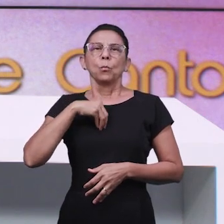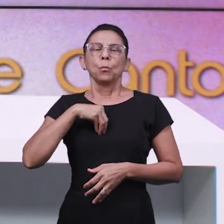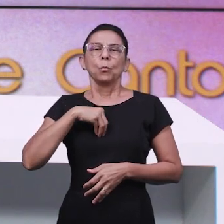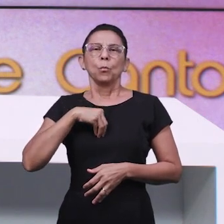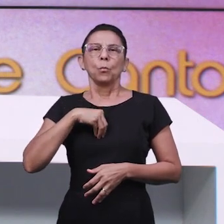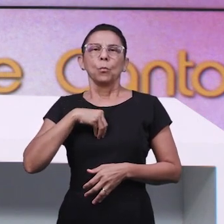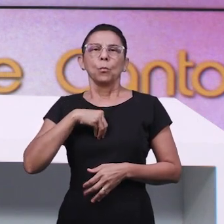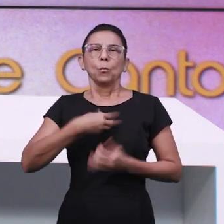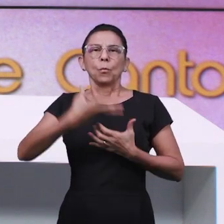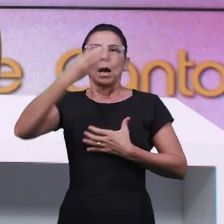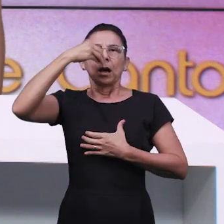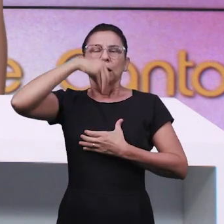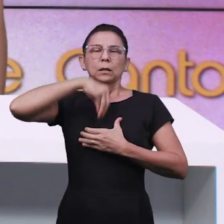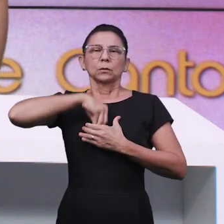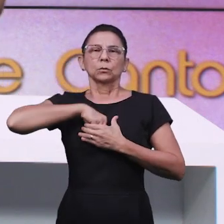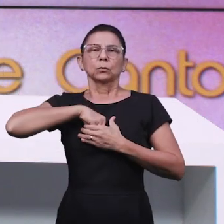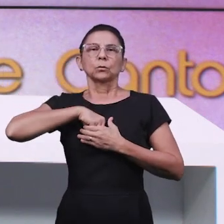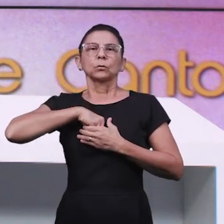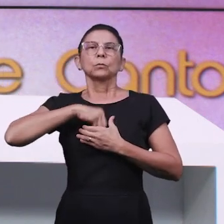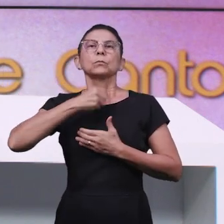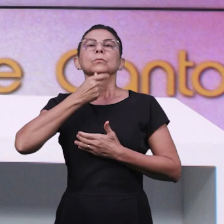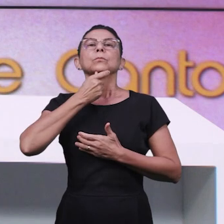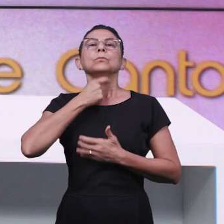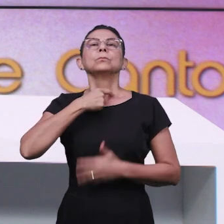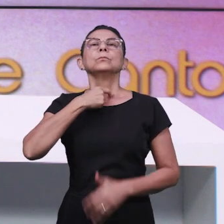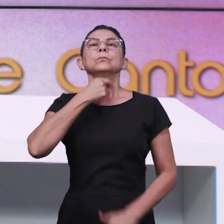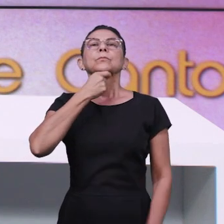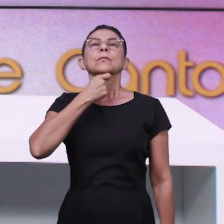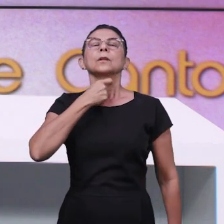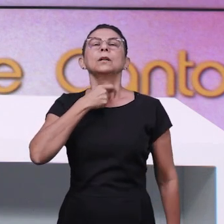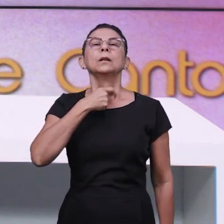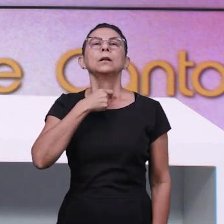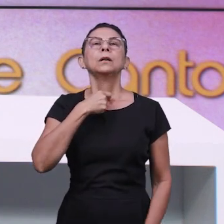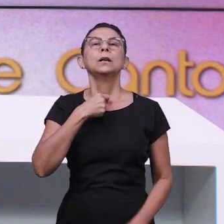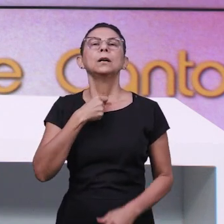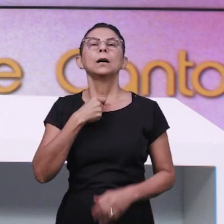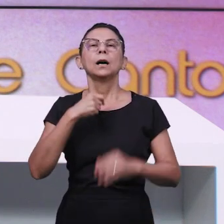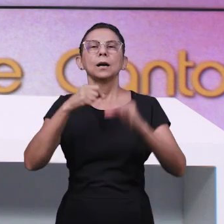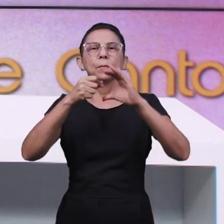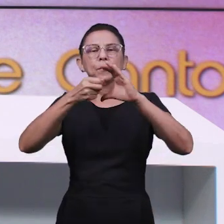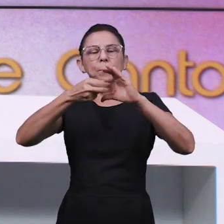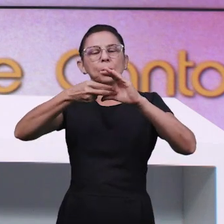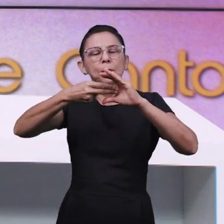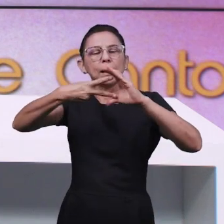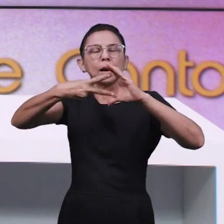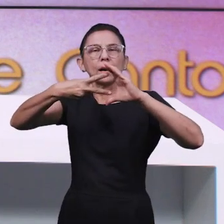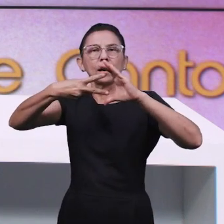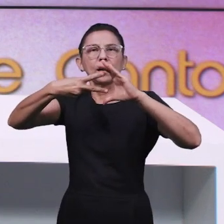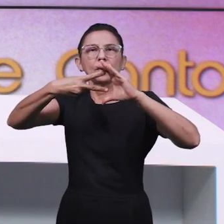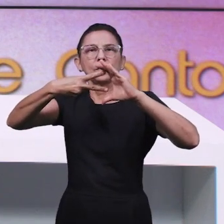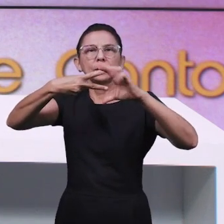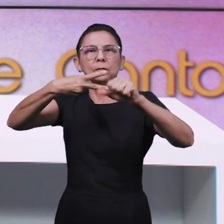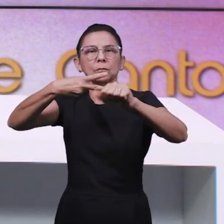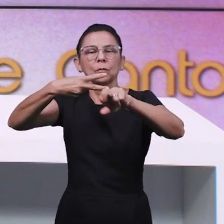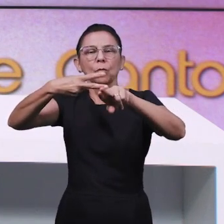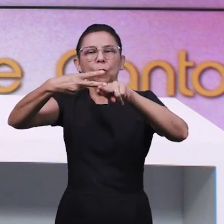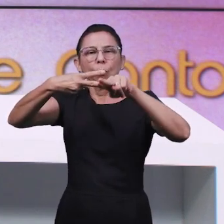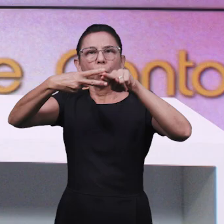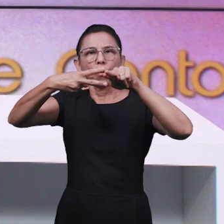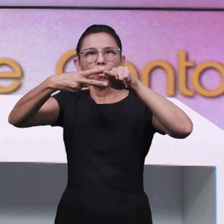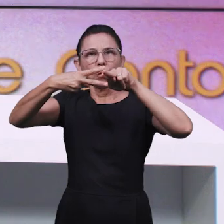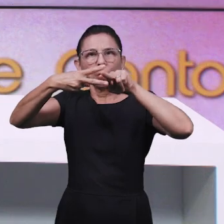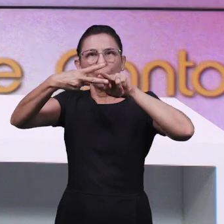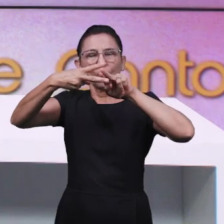Porque entrou ar, passou pela laringe, a prega se abre para que esse